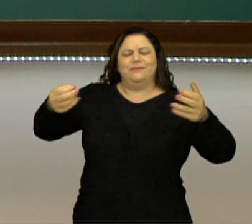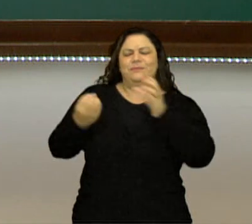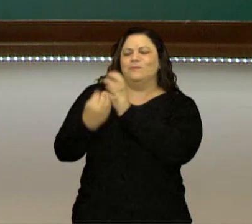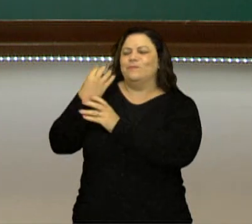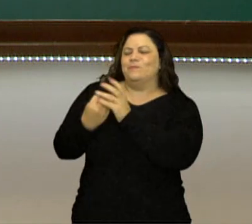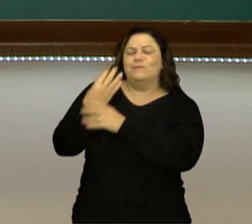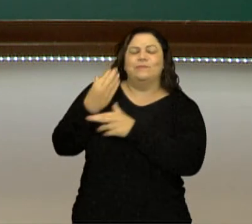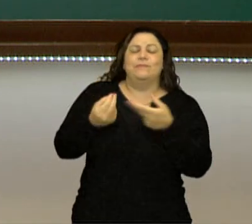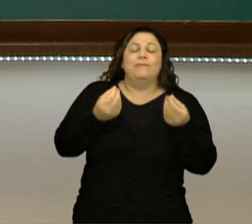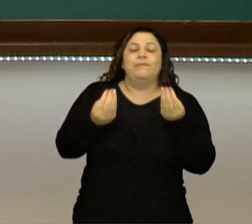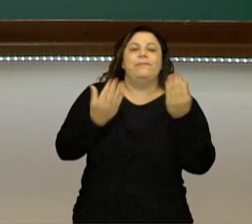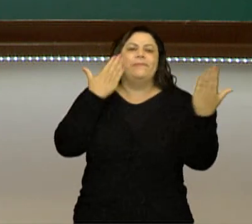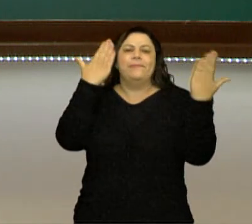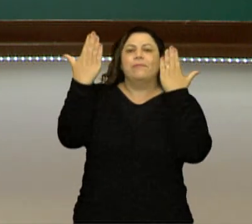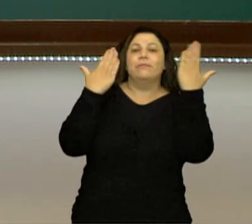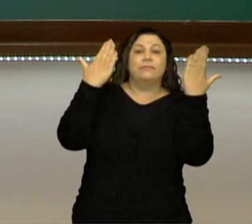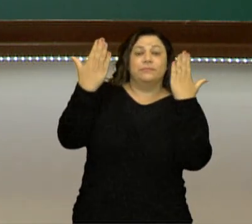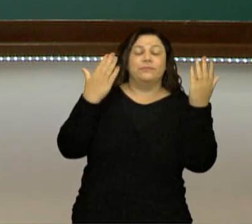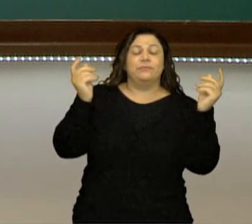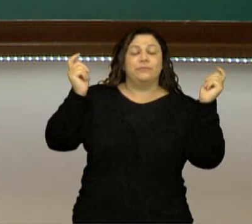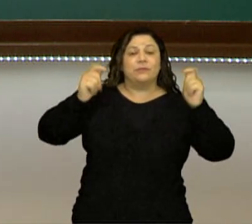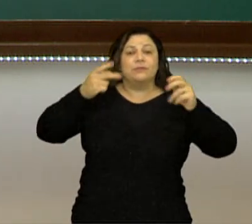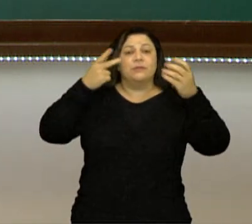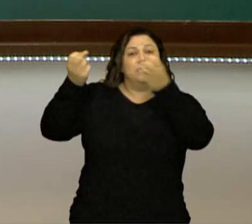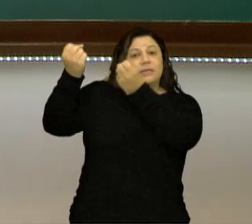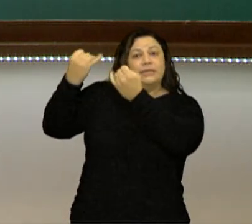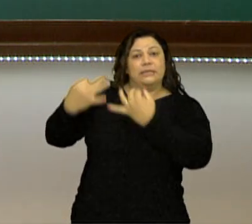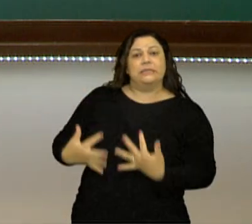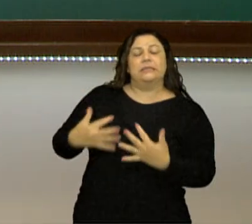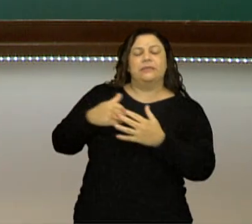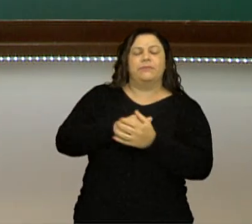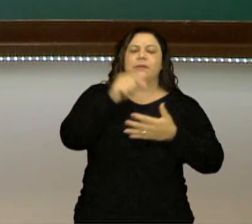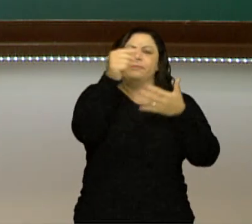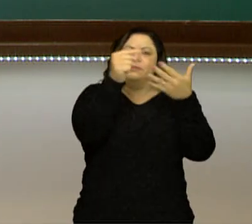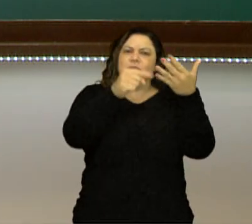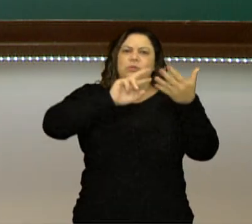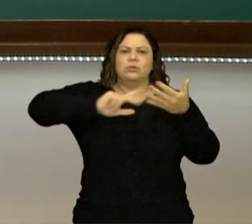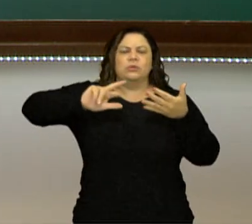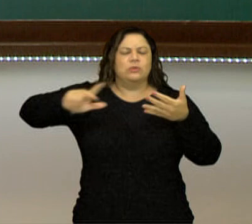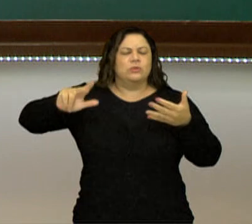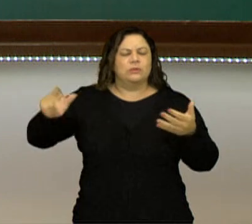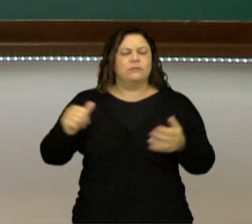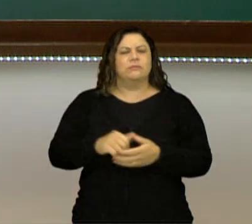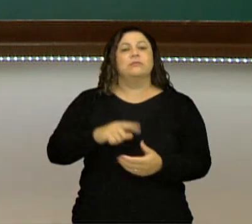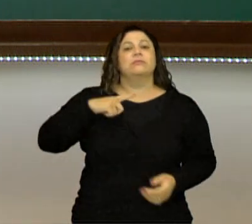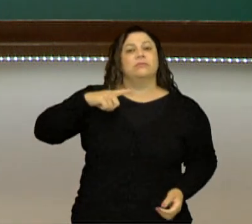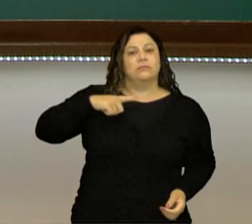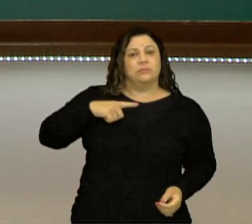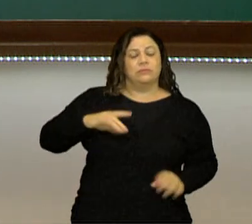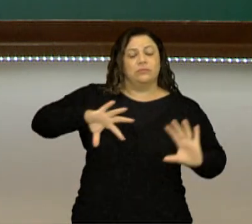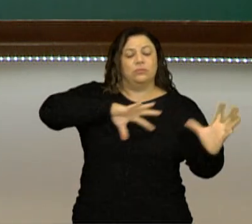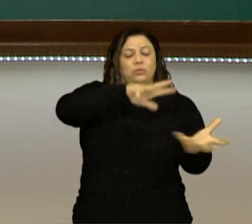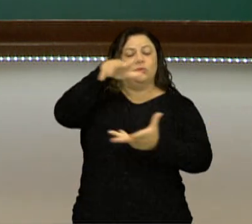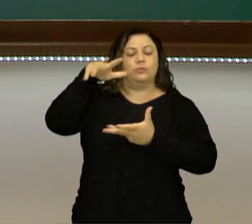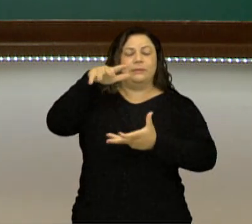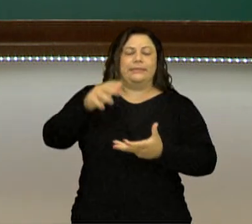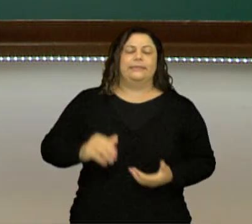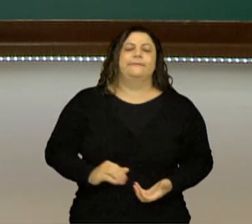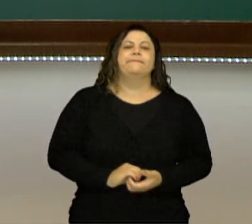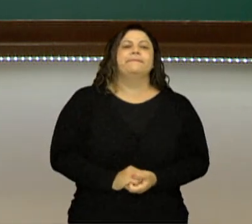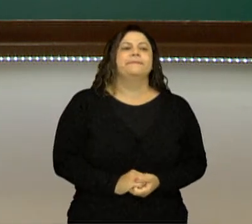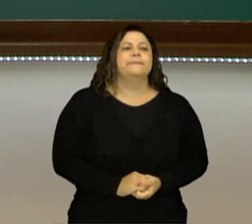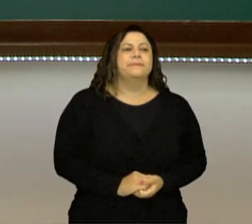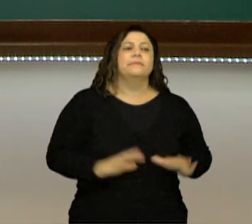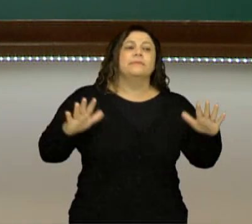faz essa analogia, né, de dizer que sobre a diversidade de organismos que existem no nosso planeta, tá?